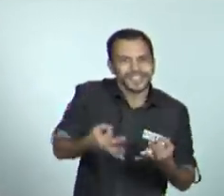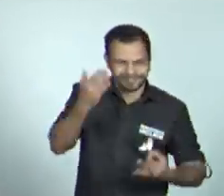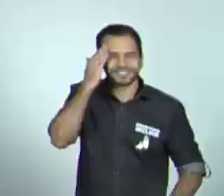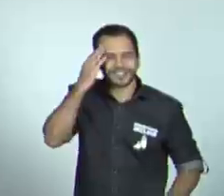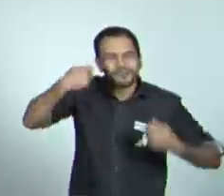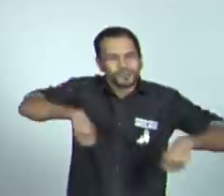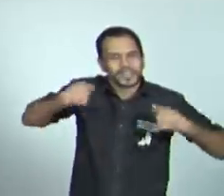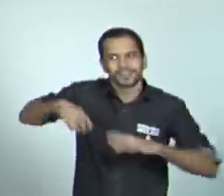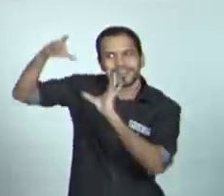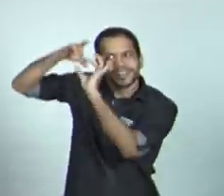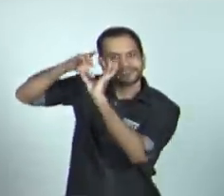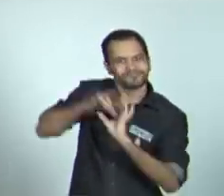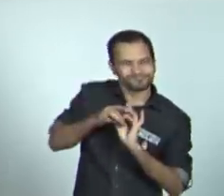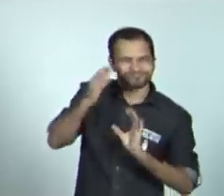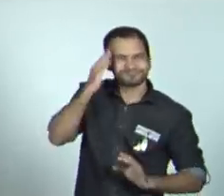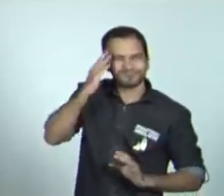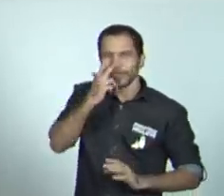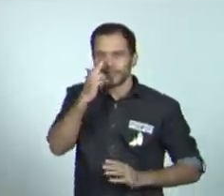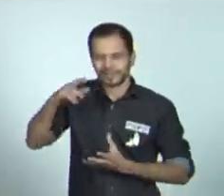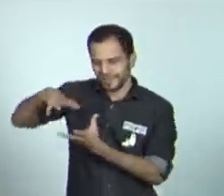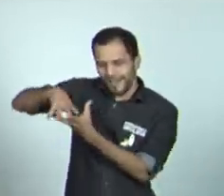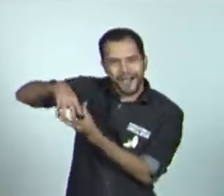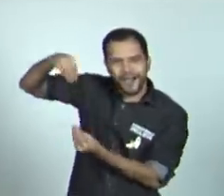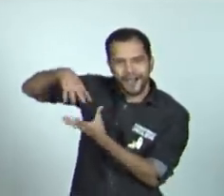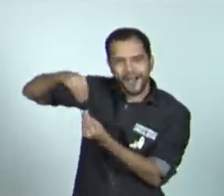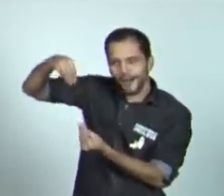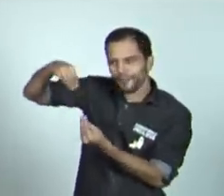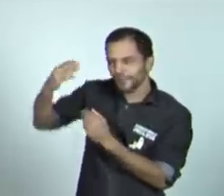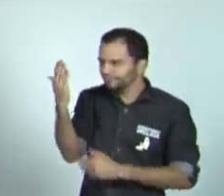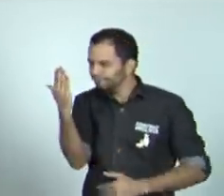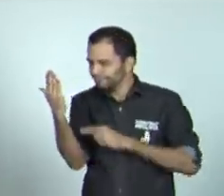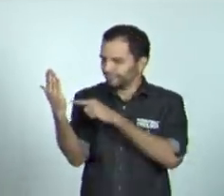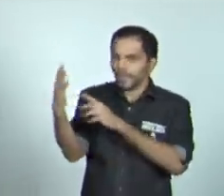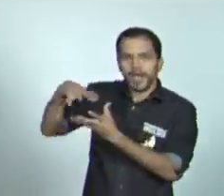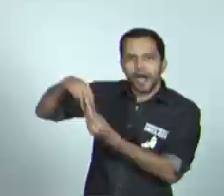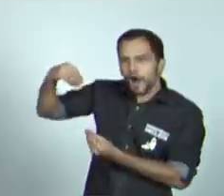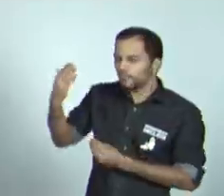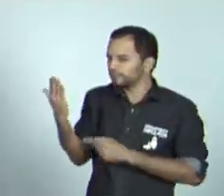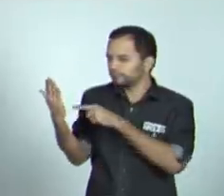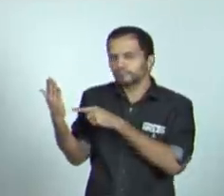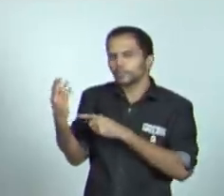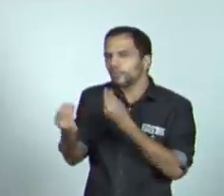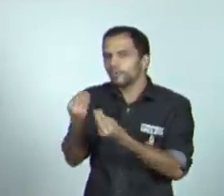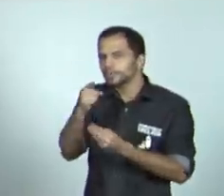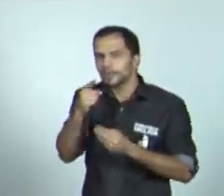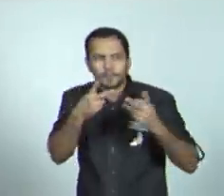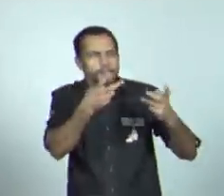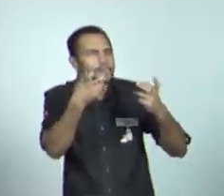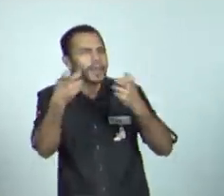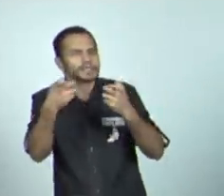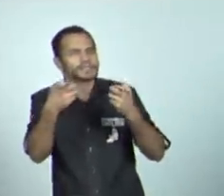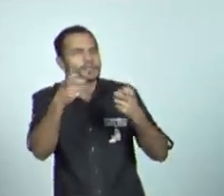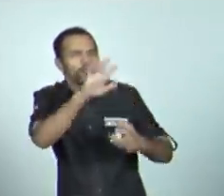espelho da nossa alma o espelho da nossa alma é que retrata a forma como vemos o mundo e também qual é a